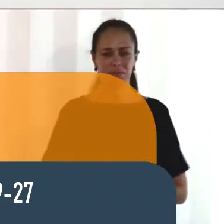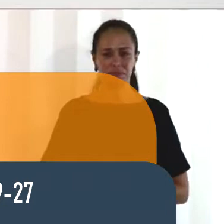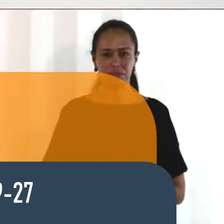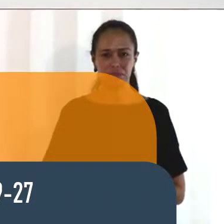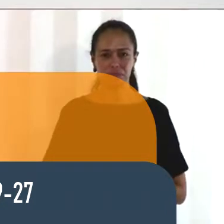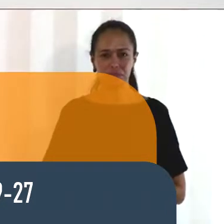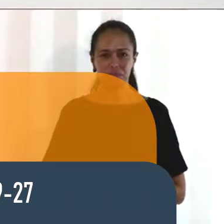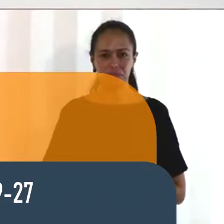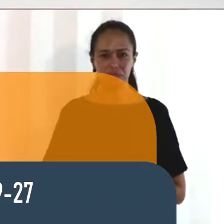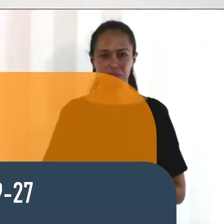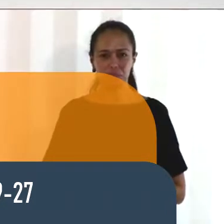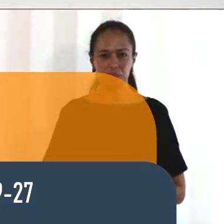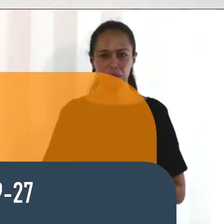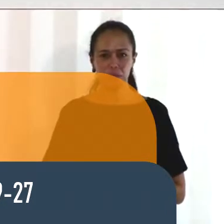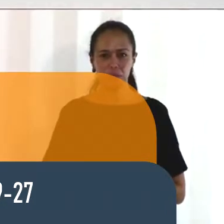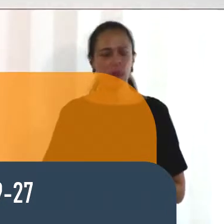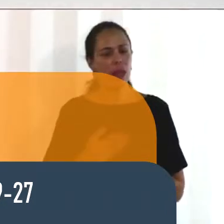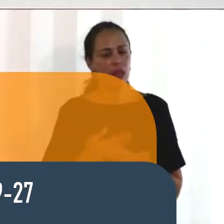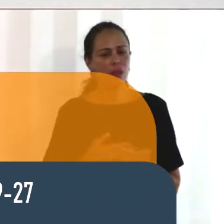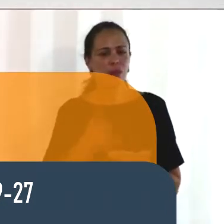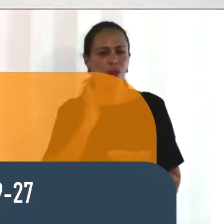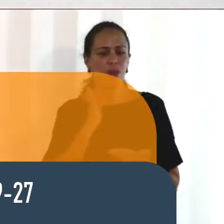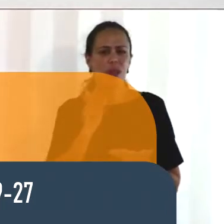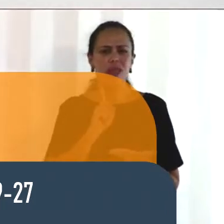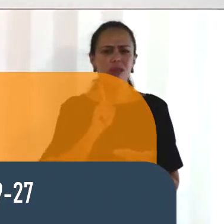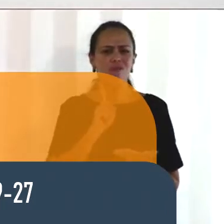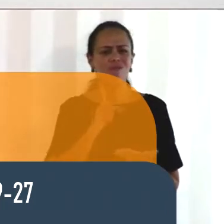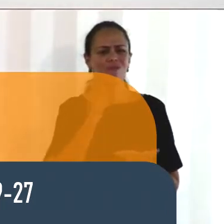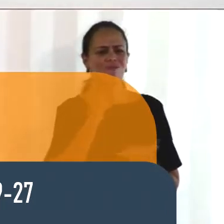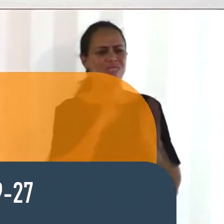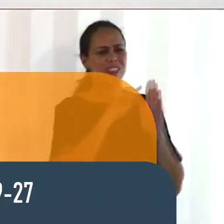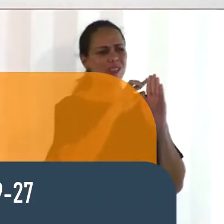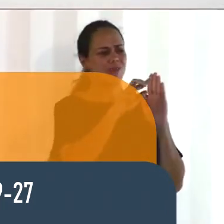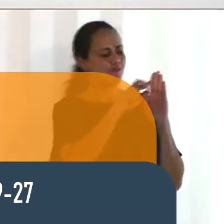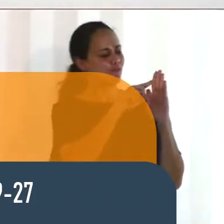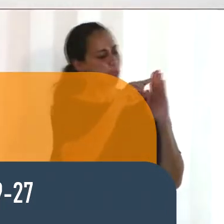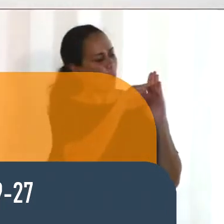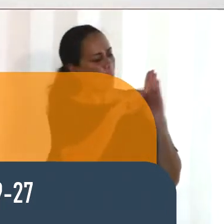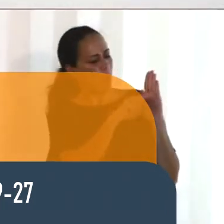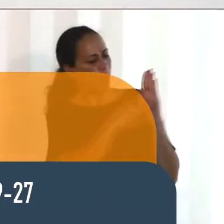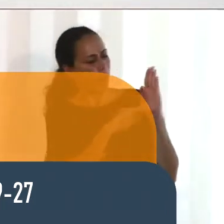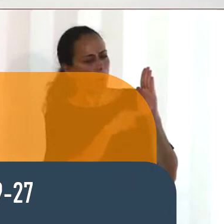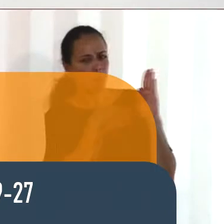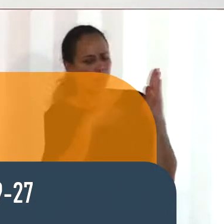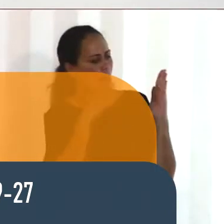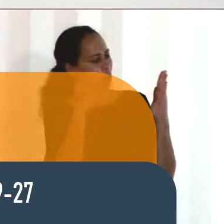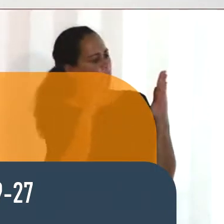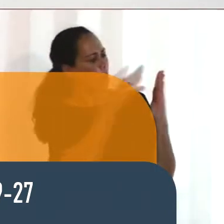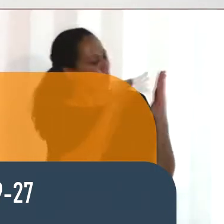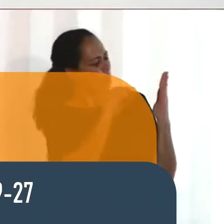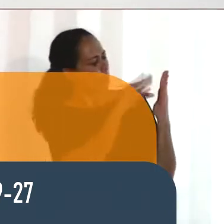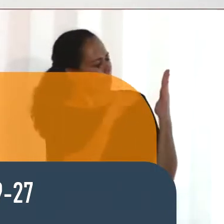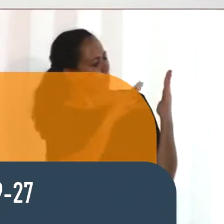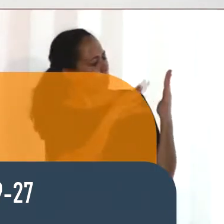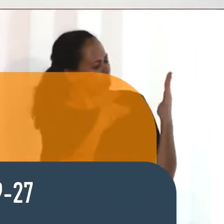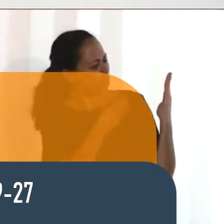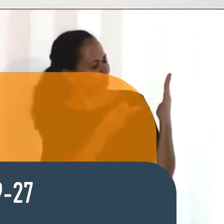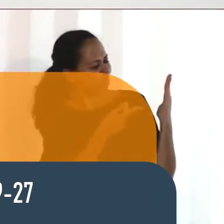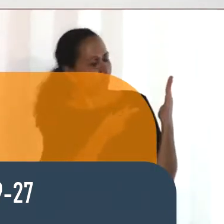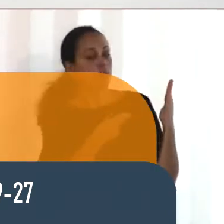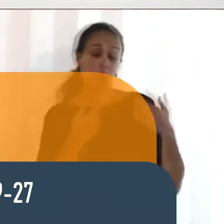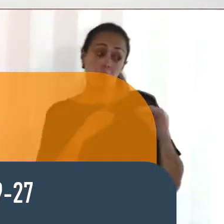se propõe a dar receitas como passos para que pessoas sejam bem-sucedidas, coisas assim.